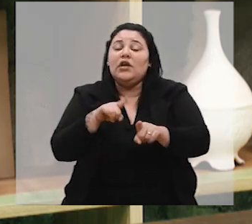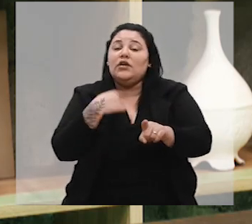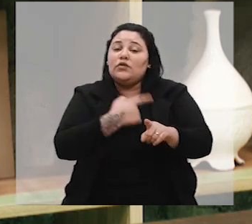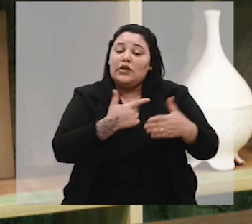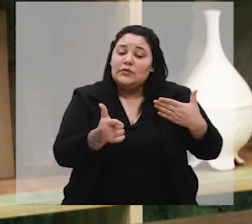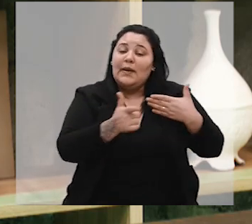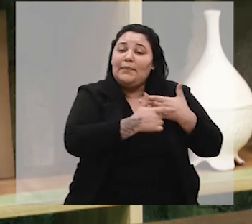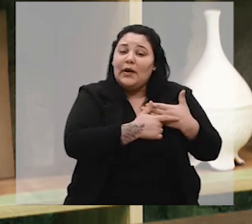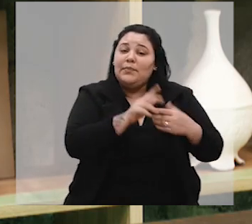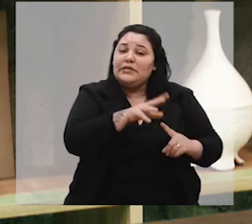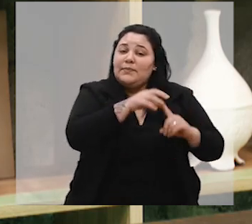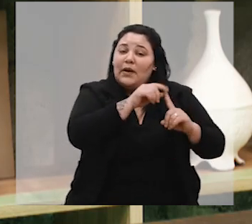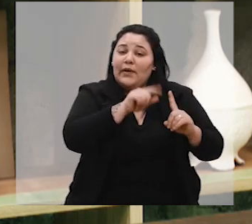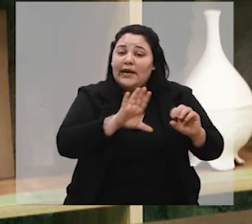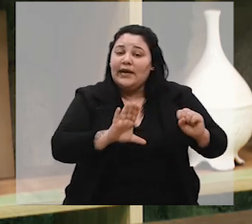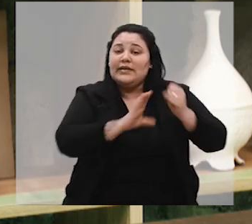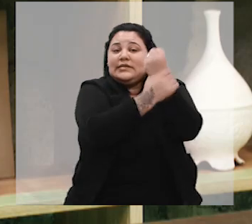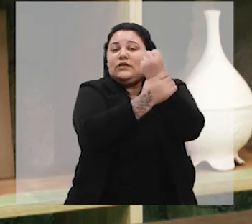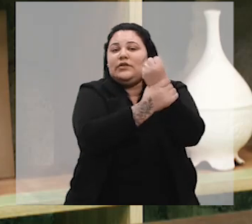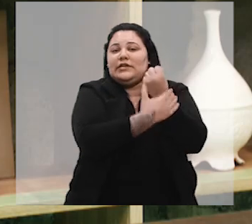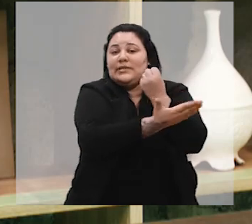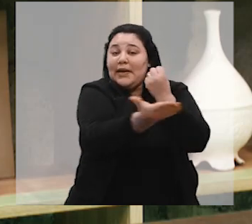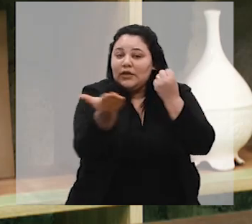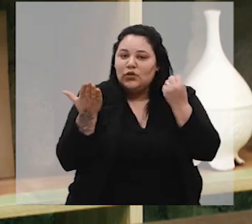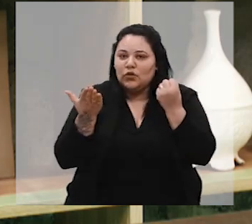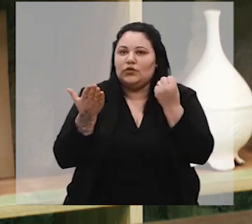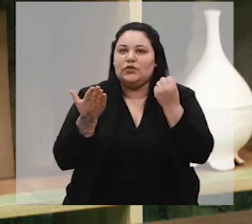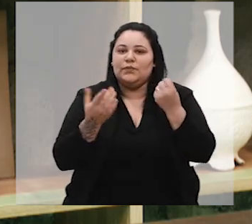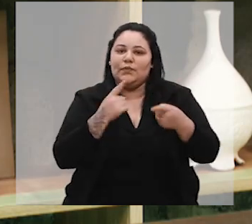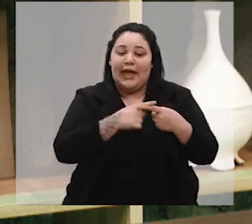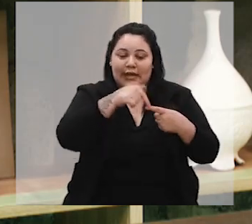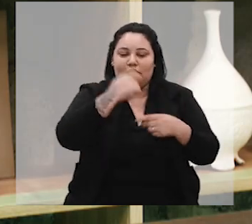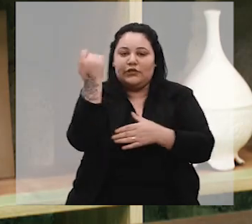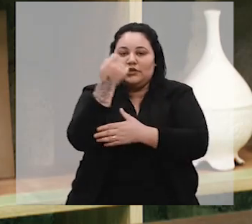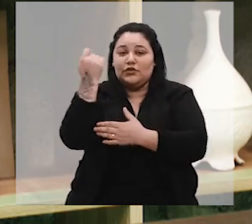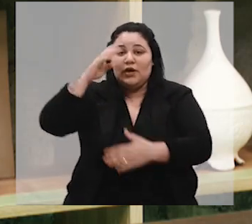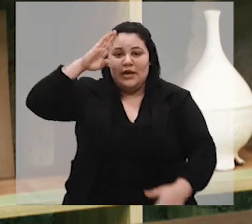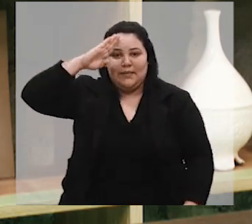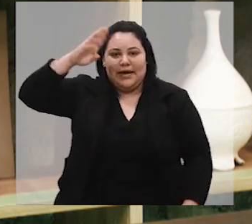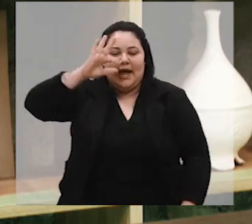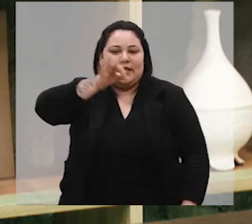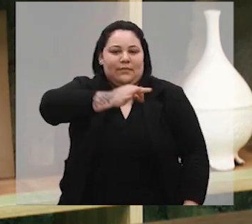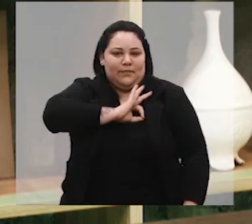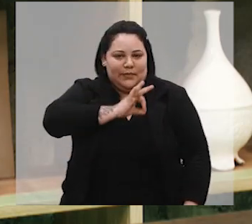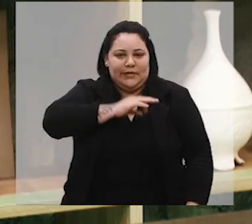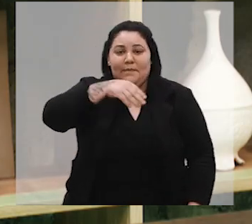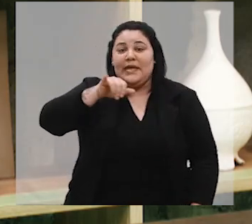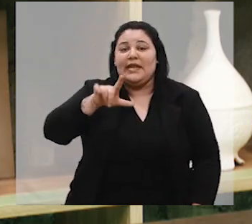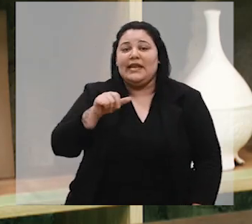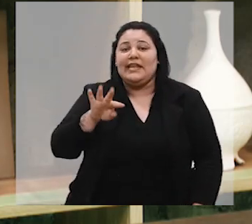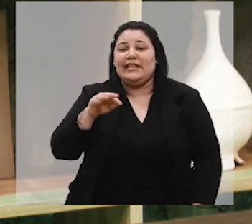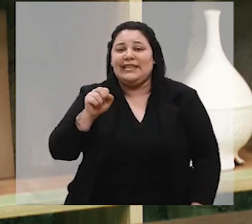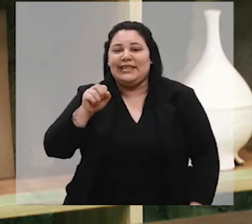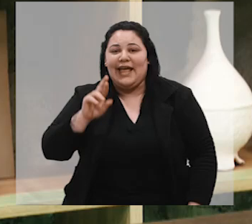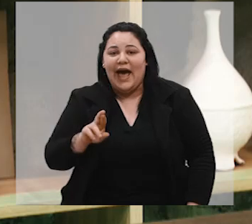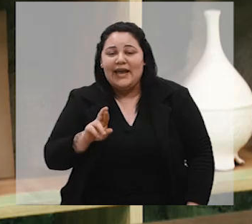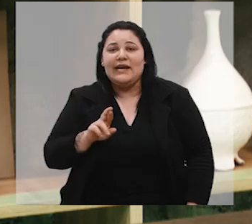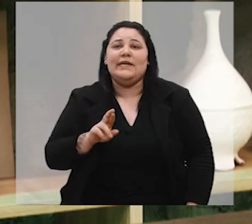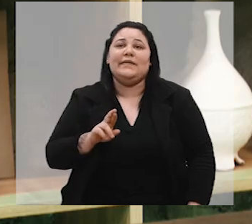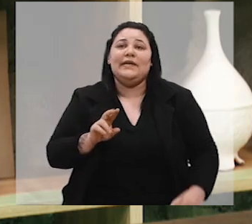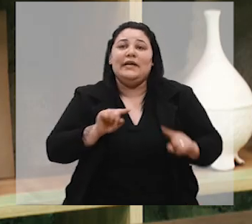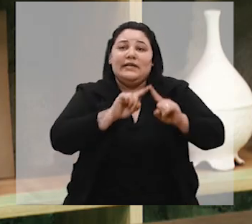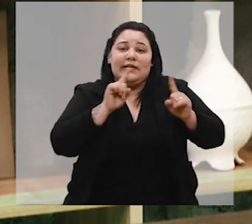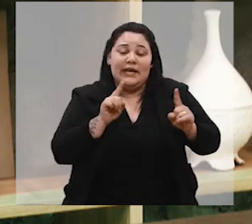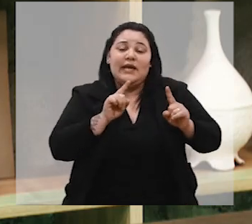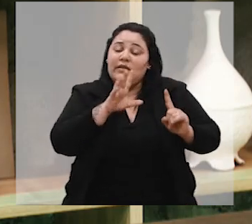garantia de segurança em relação ao processo. No Rio Grande do Sul é a Brigada Militar, nos outros estados a Polícia Militar, né? Mas o 190